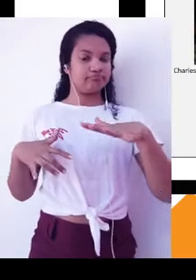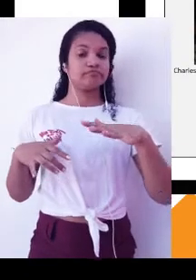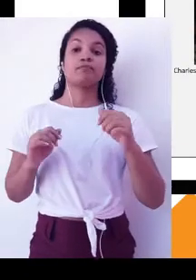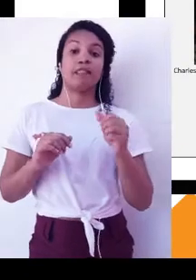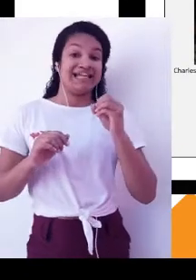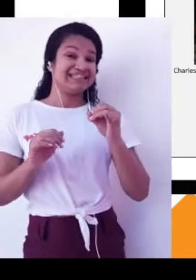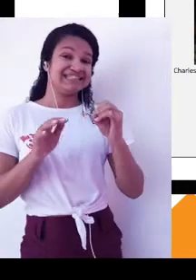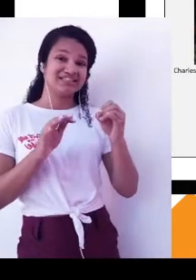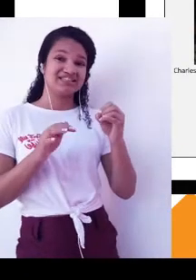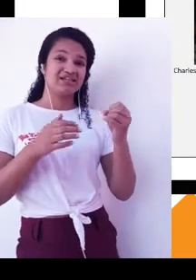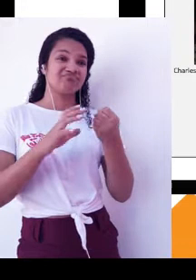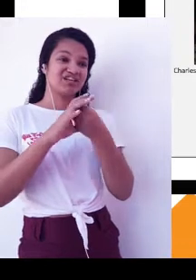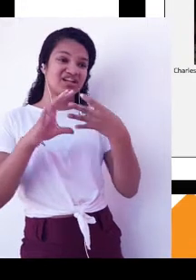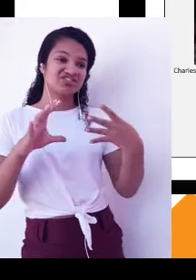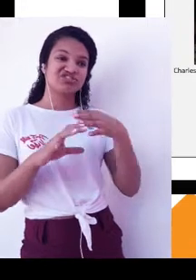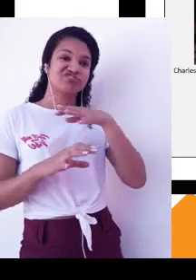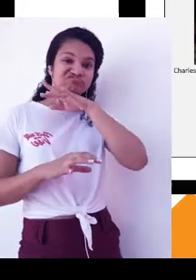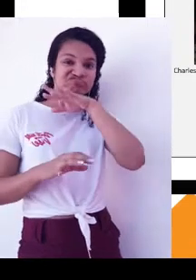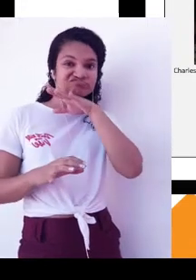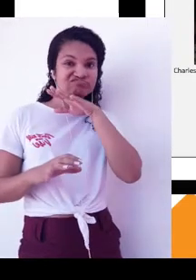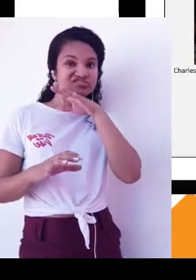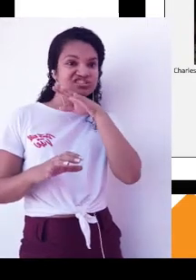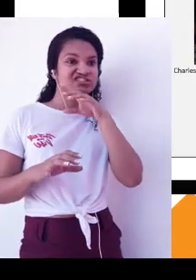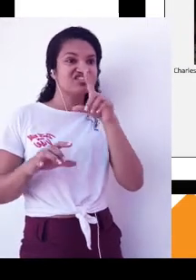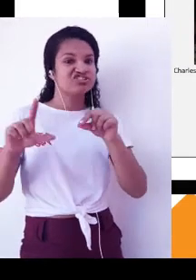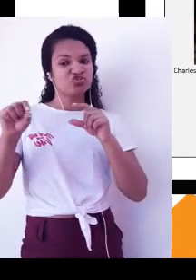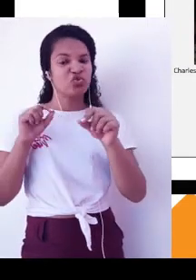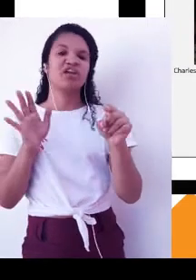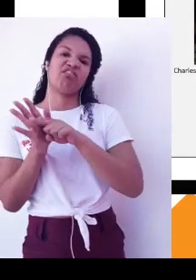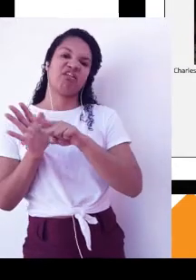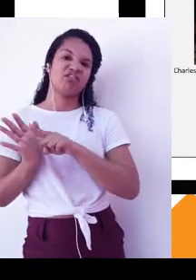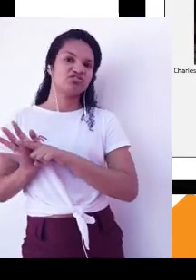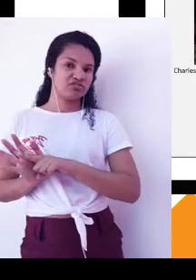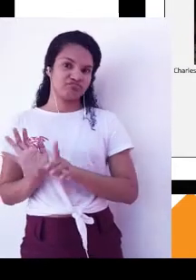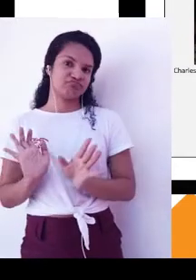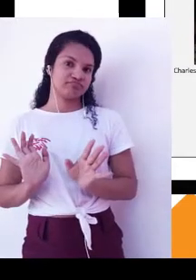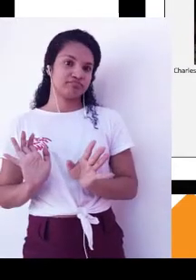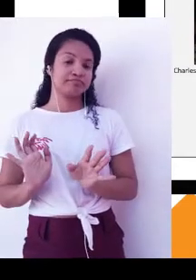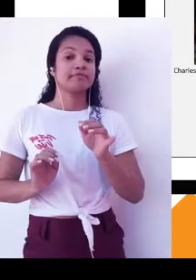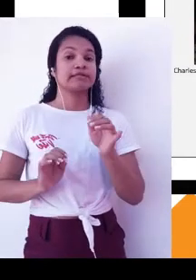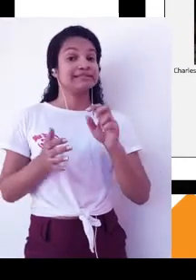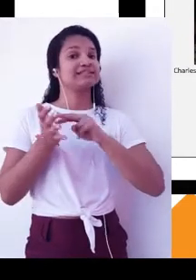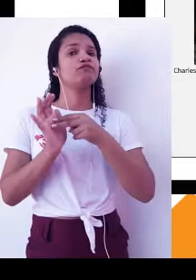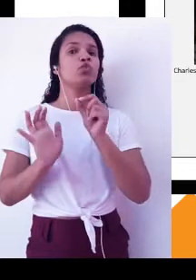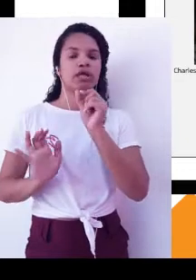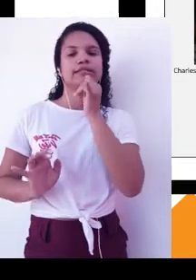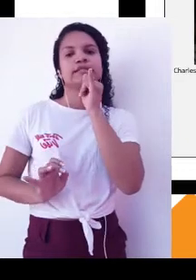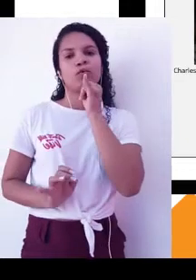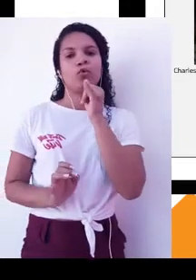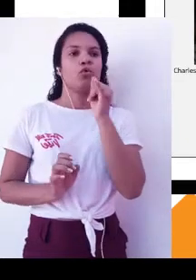As desvantajosas são selecionadas de maneira negativa, ou seja, indivíduos que